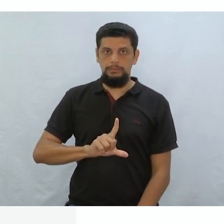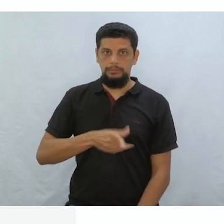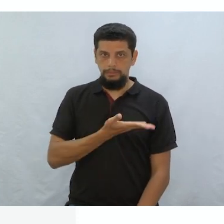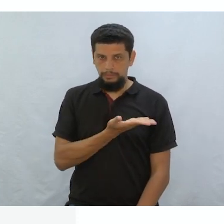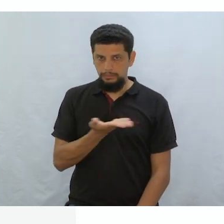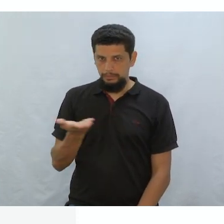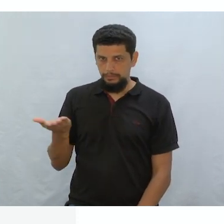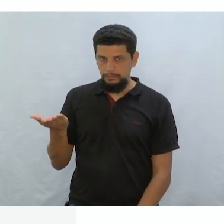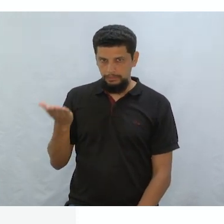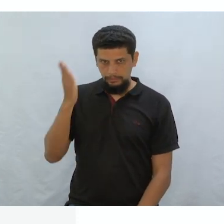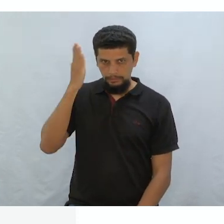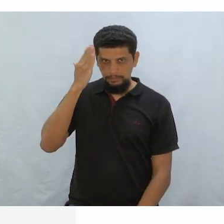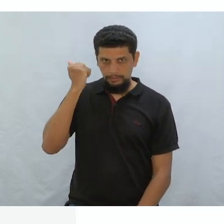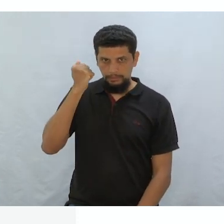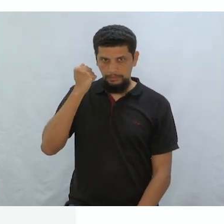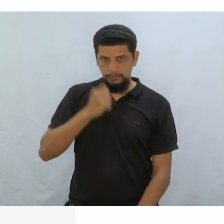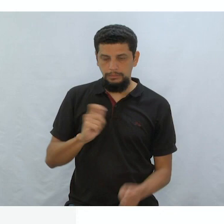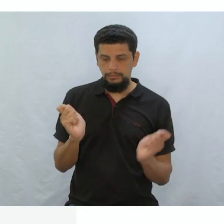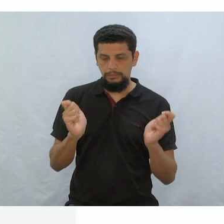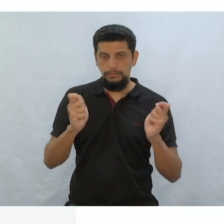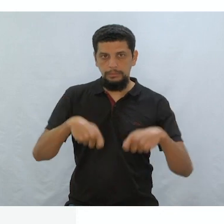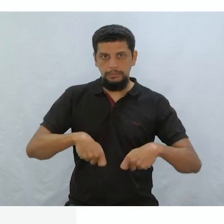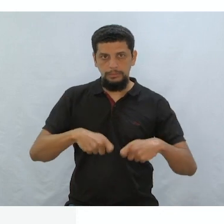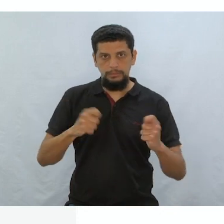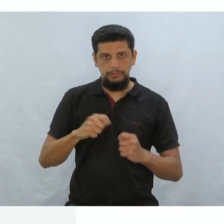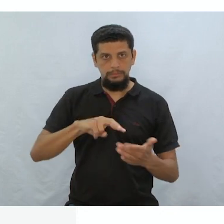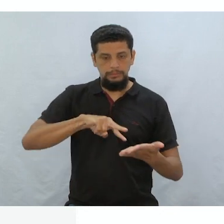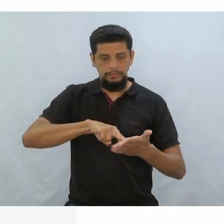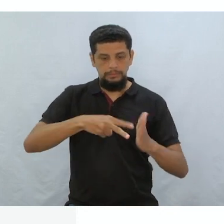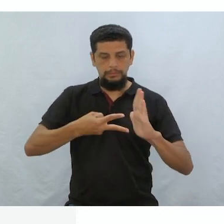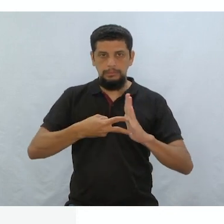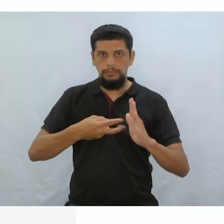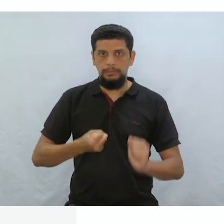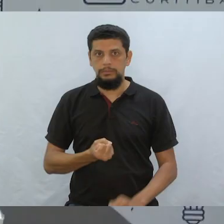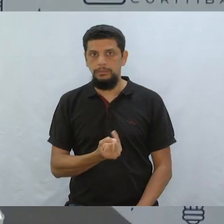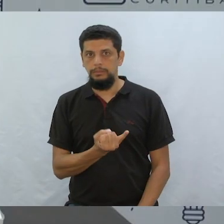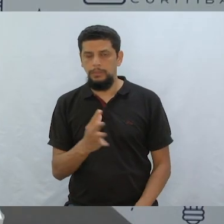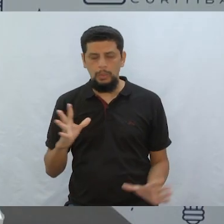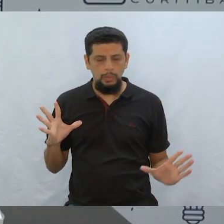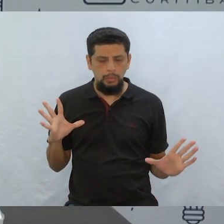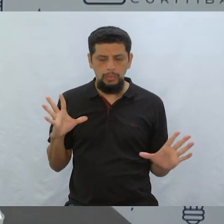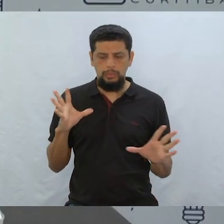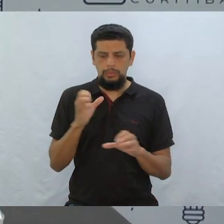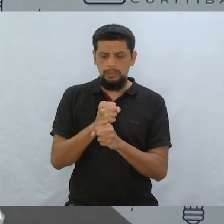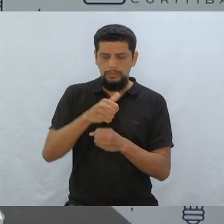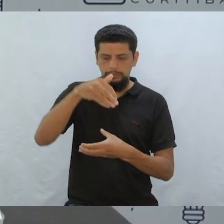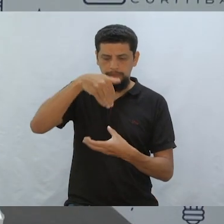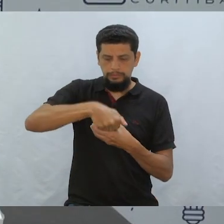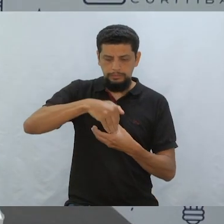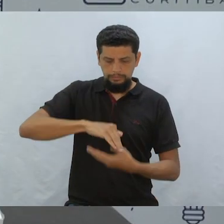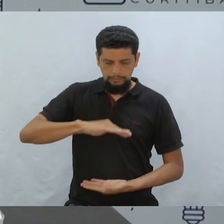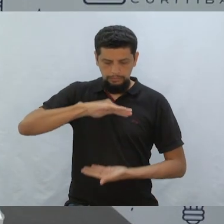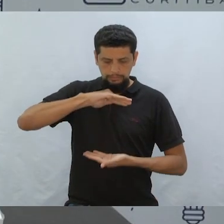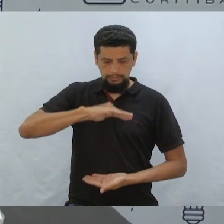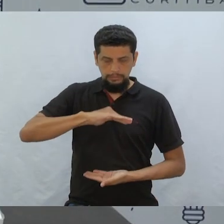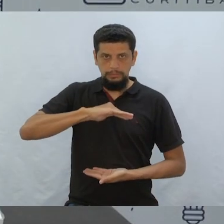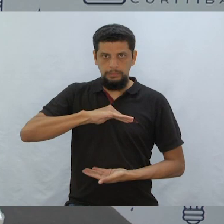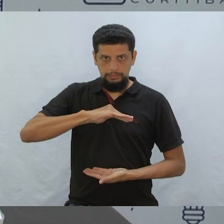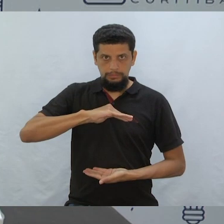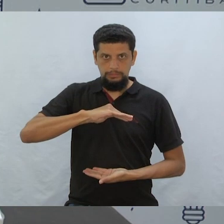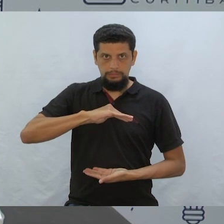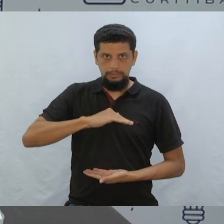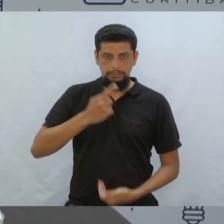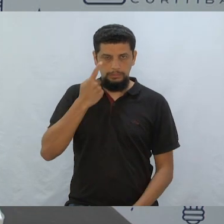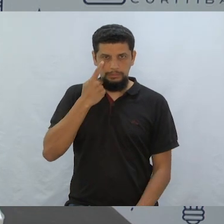né? Vocês sabiam que a capacidade quer dizer a quantidade total que vai dentro de um recipiente? Então, observem